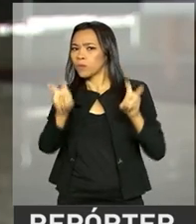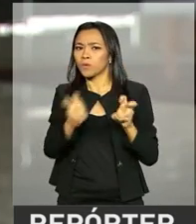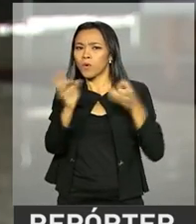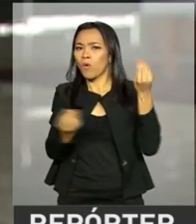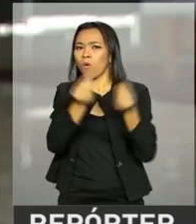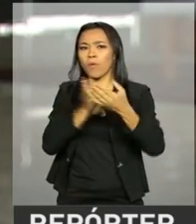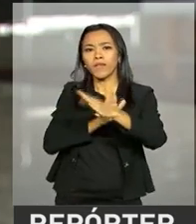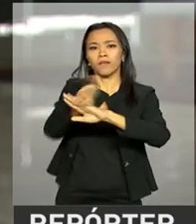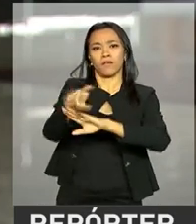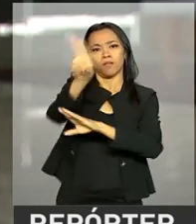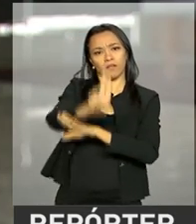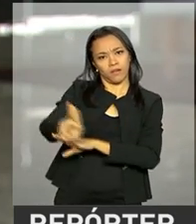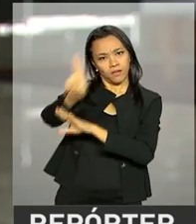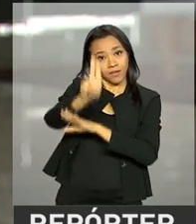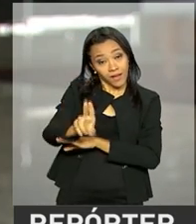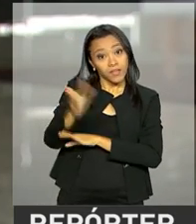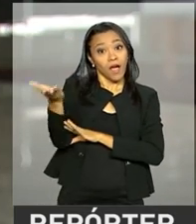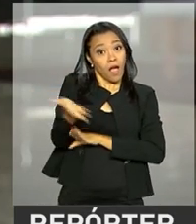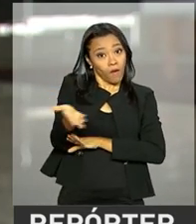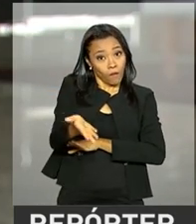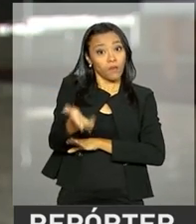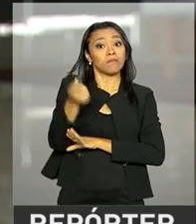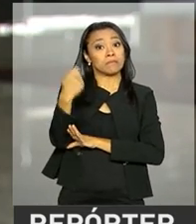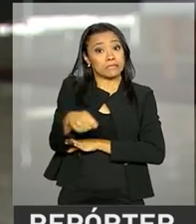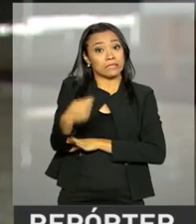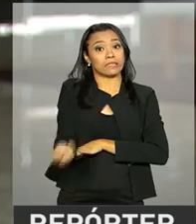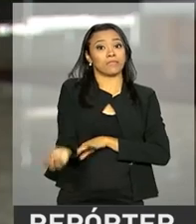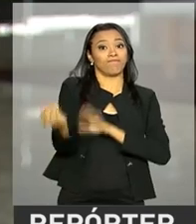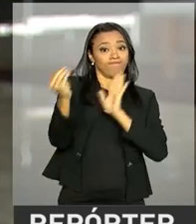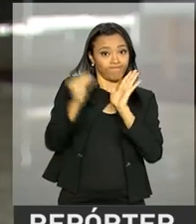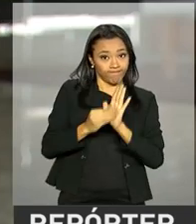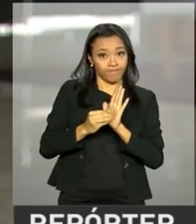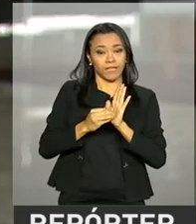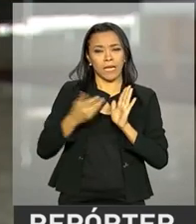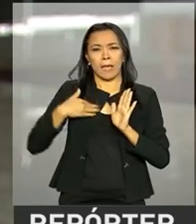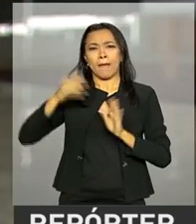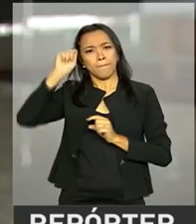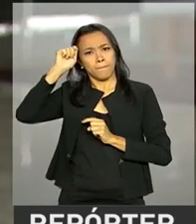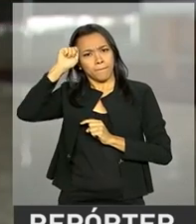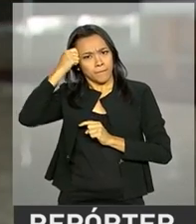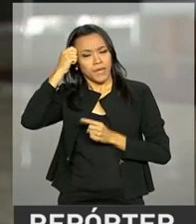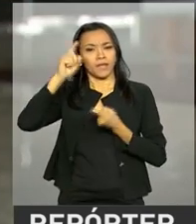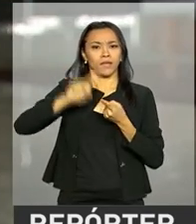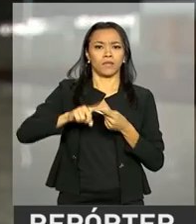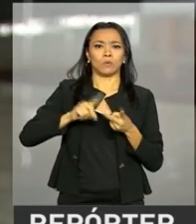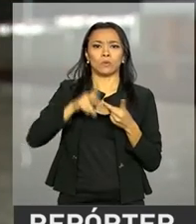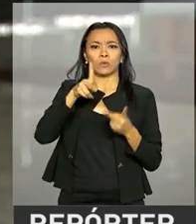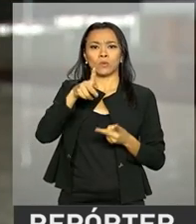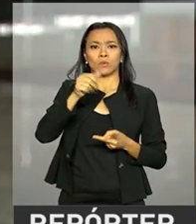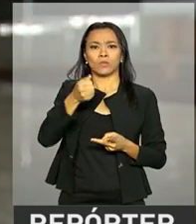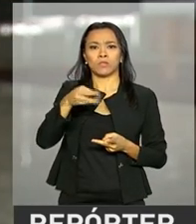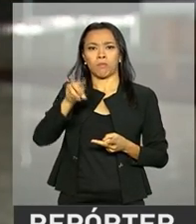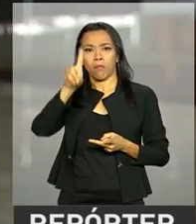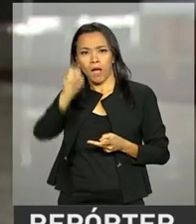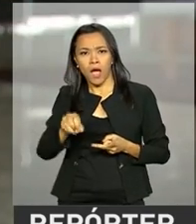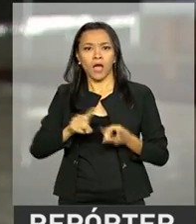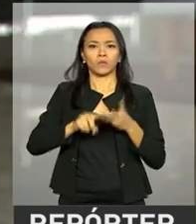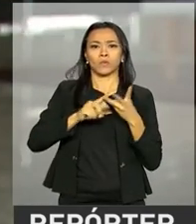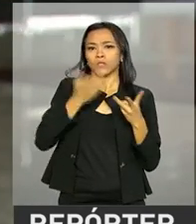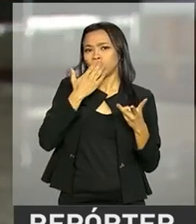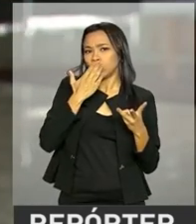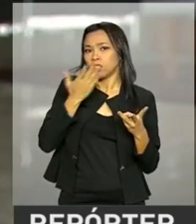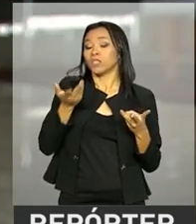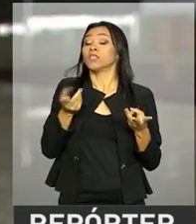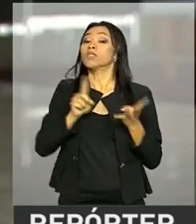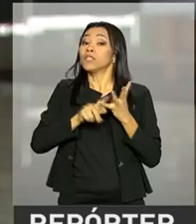nessas instituições agora passam a constar Os autodeclarados Pretos pardos indígenas e também as pessoas com